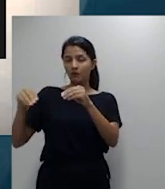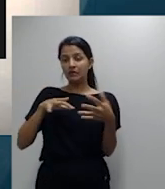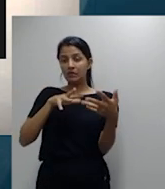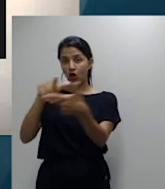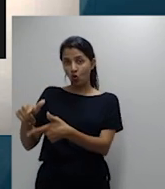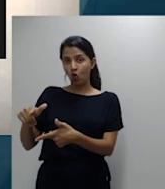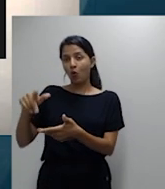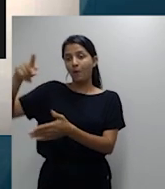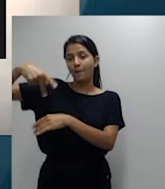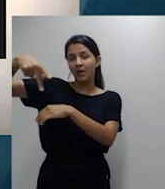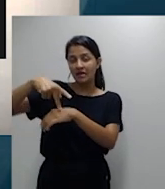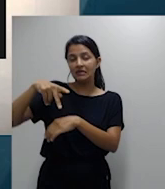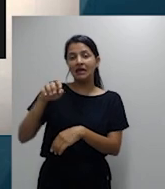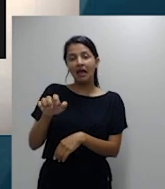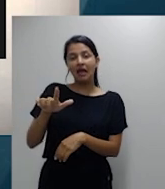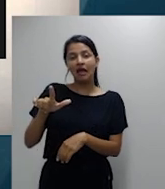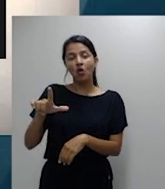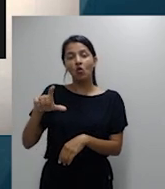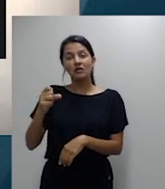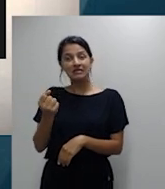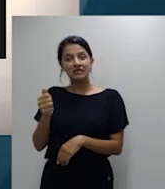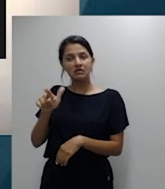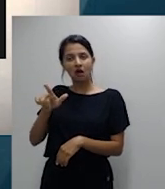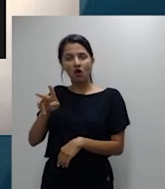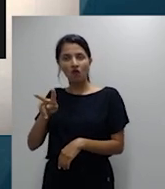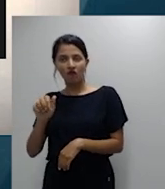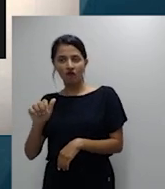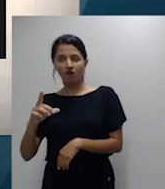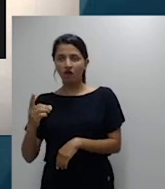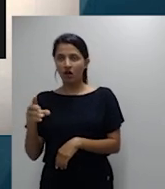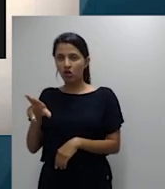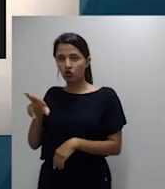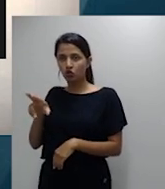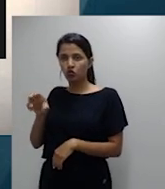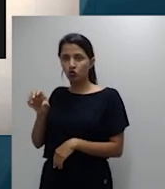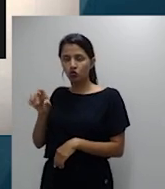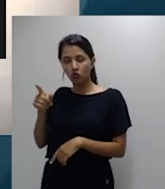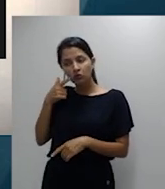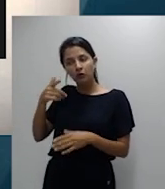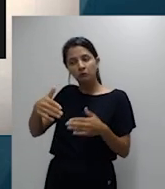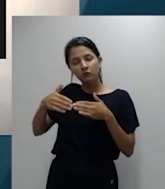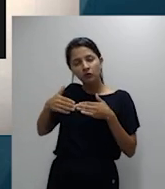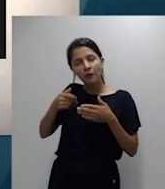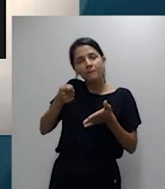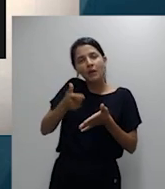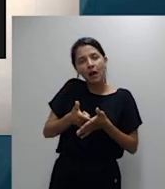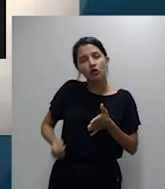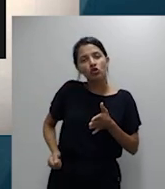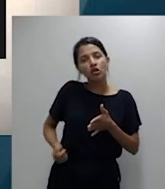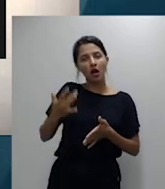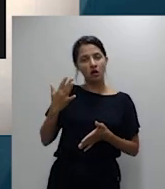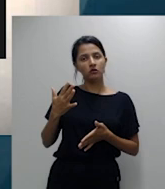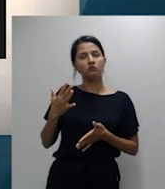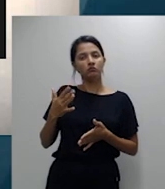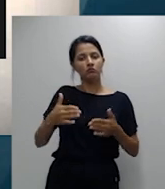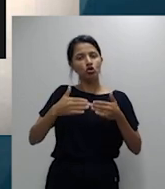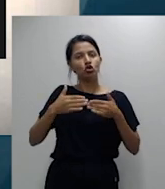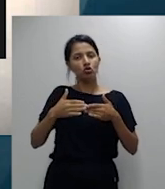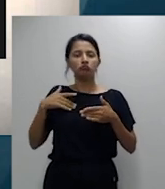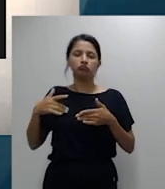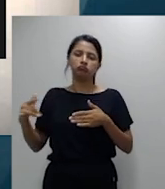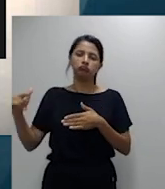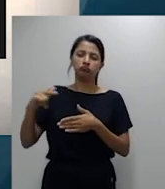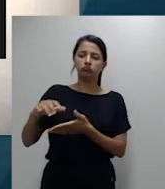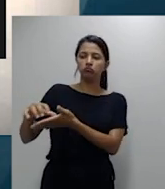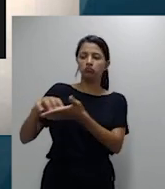formulou uma solicitação de pagamento de indenização de despesas de transporte